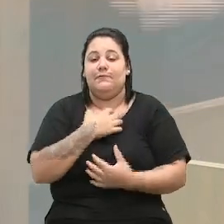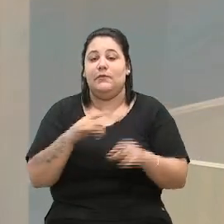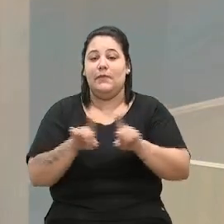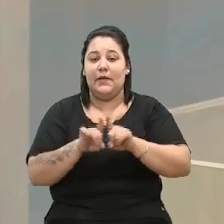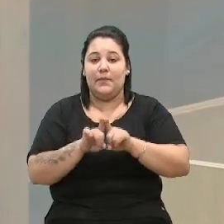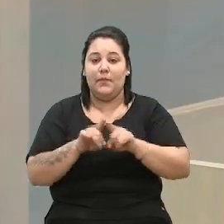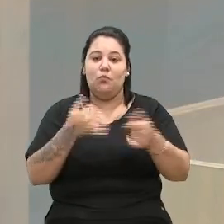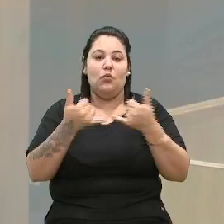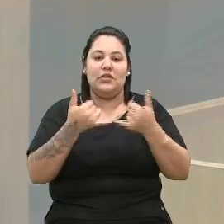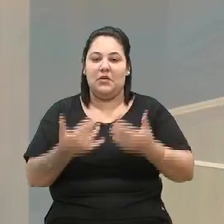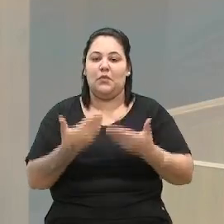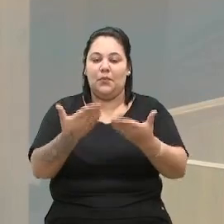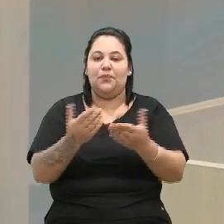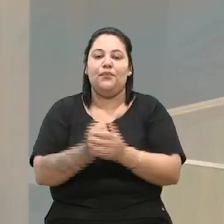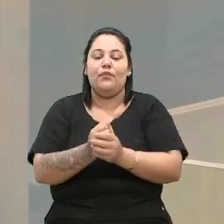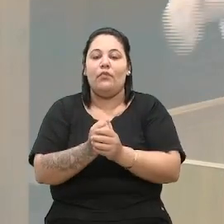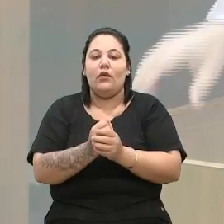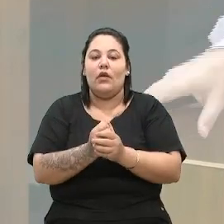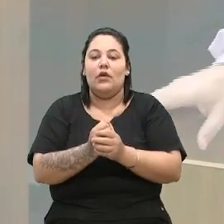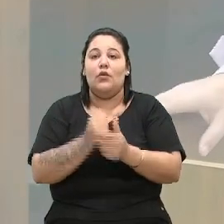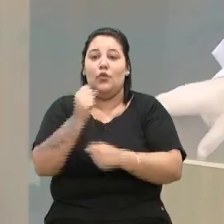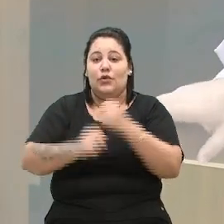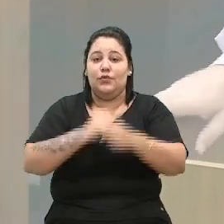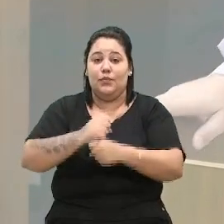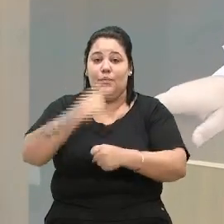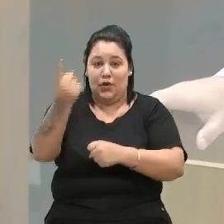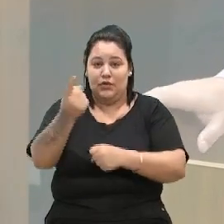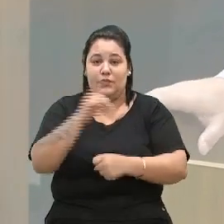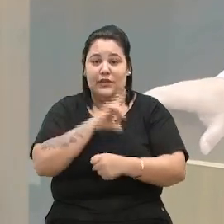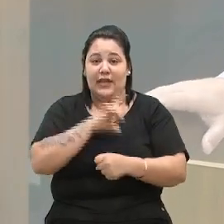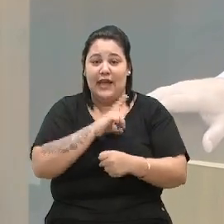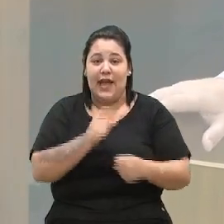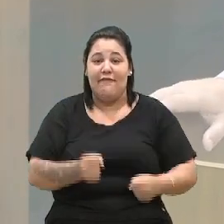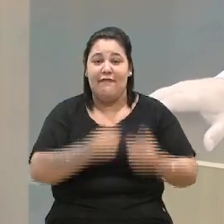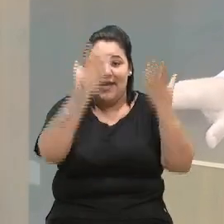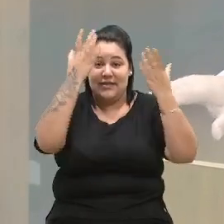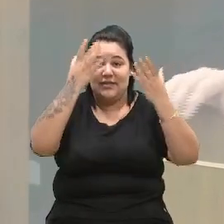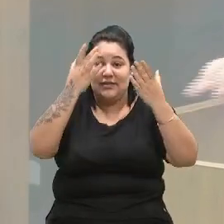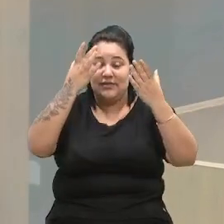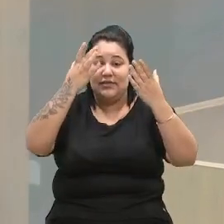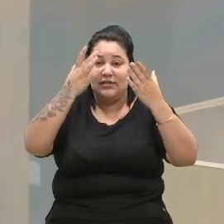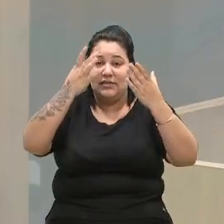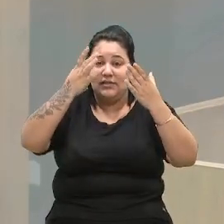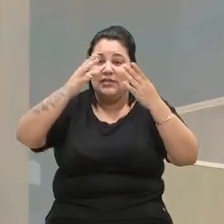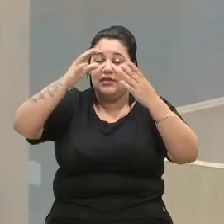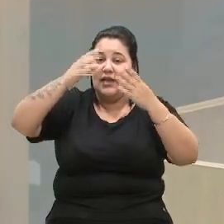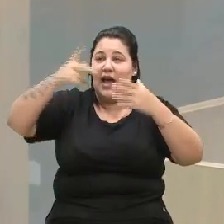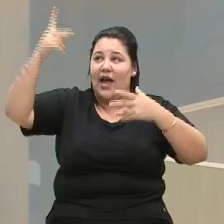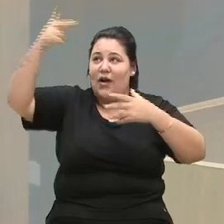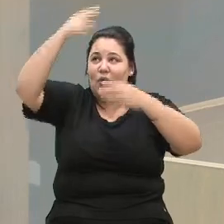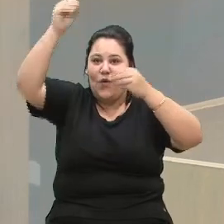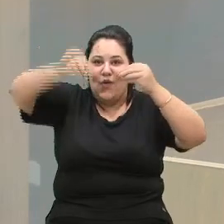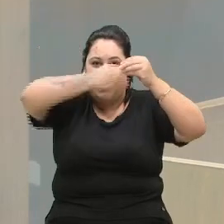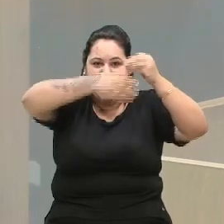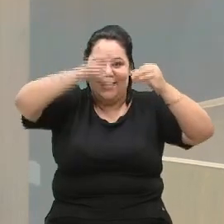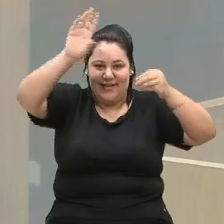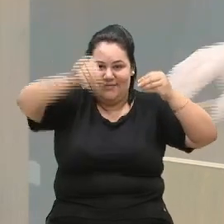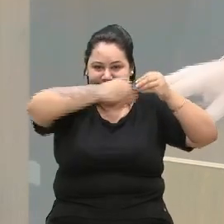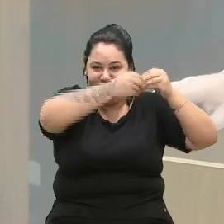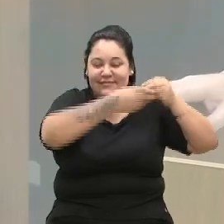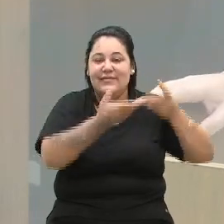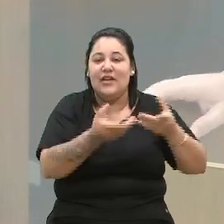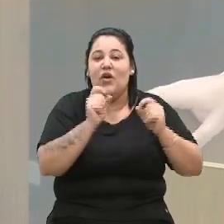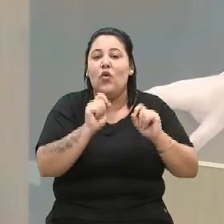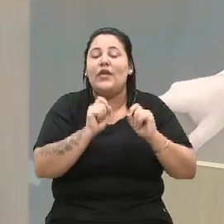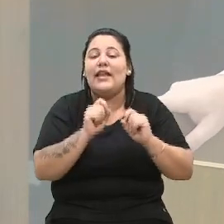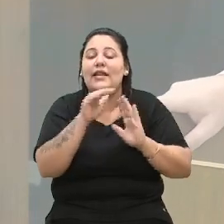Vou dar um exemplo aqui. Ano que vem nós teremos a Festa das Colheitas, né? O que está sendo preparado, programado para